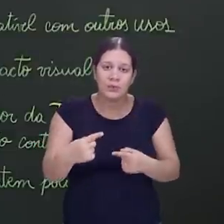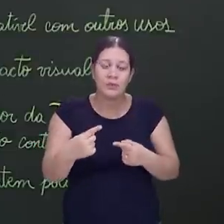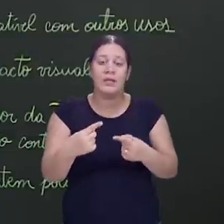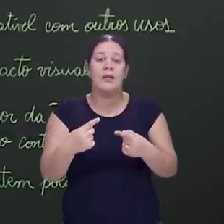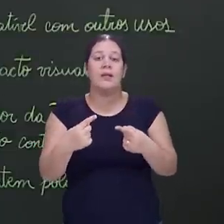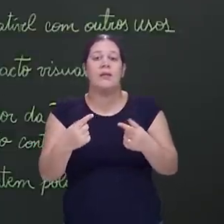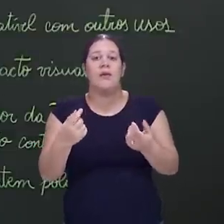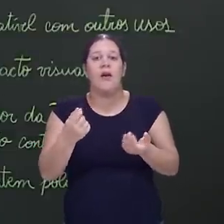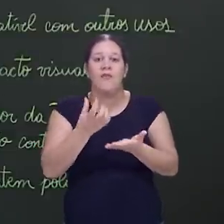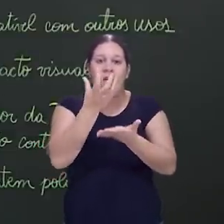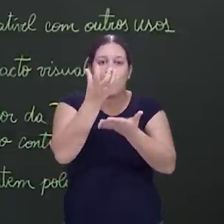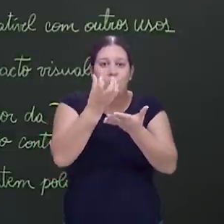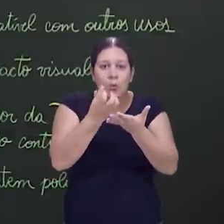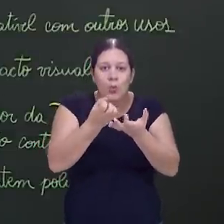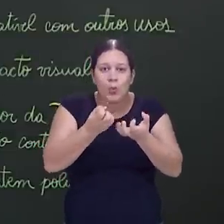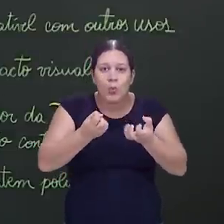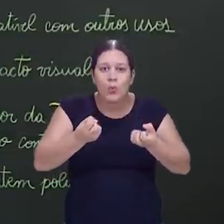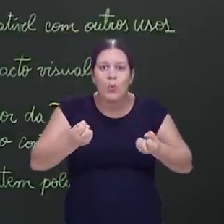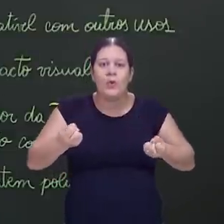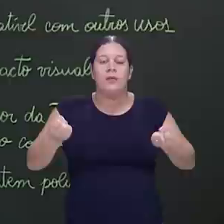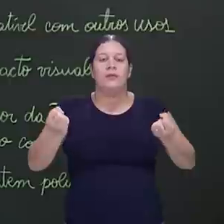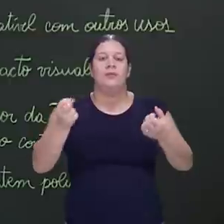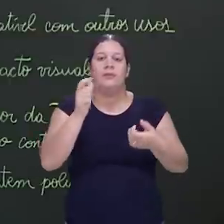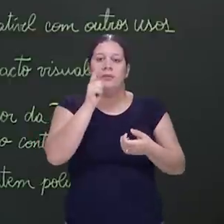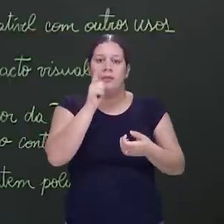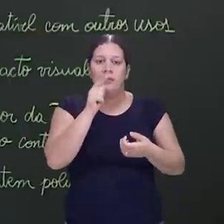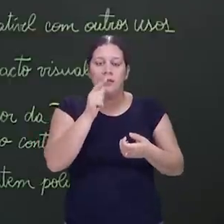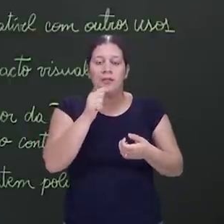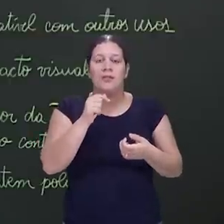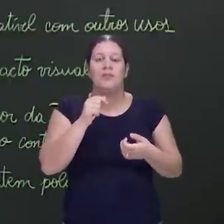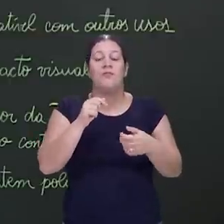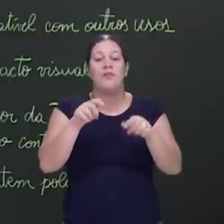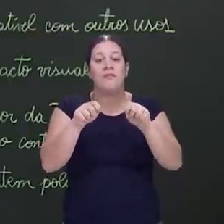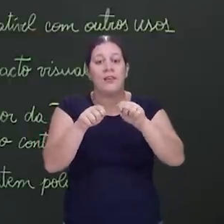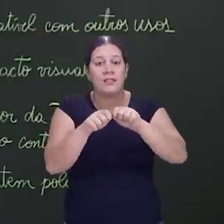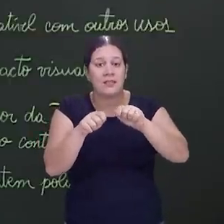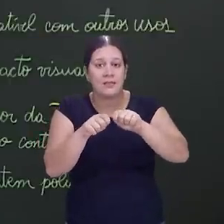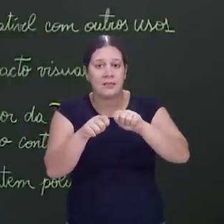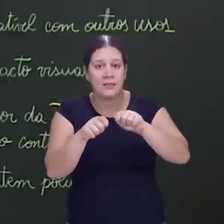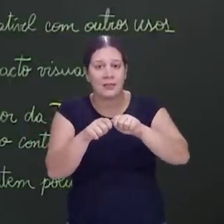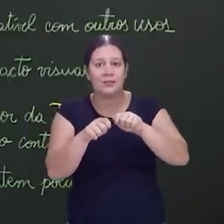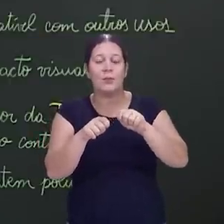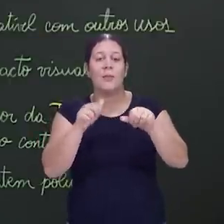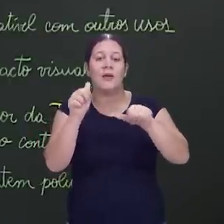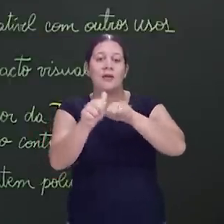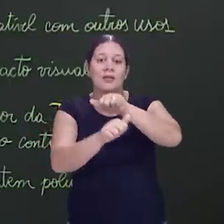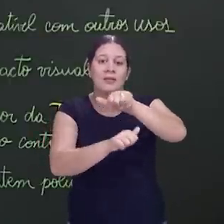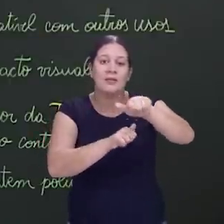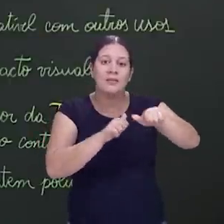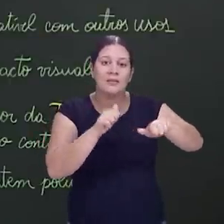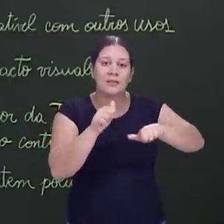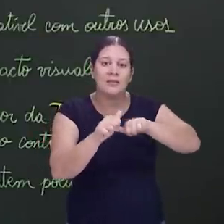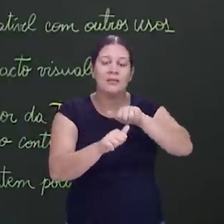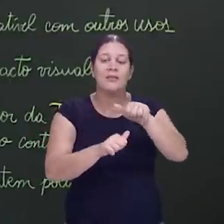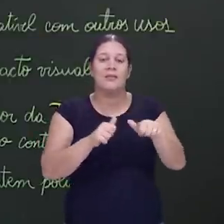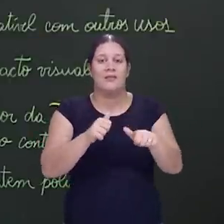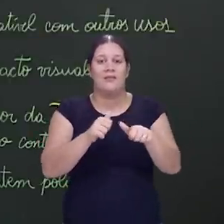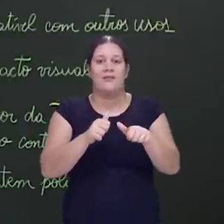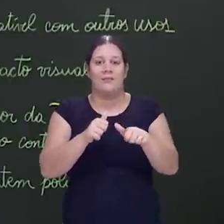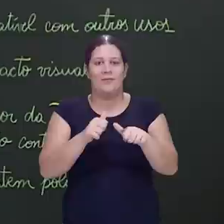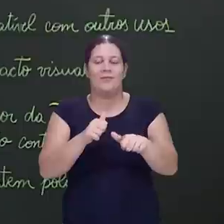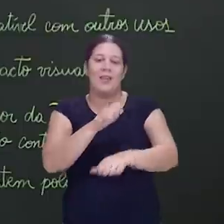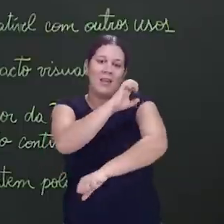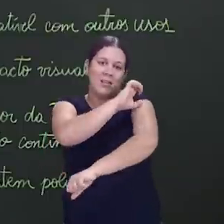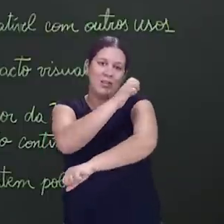água, há então a vaporização, essa vaporização vai mover turbinas, que vai então se transformar em